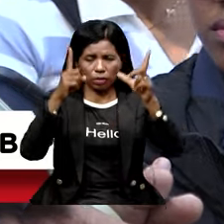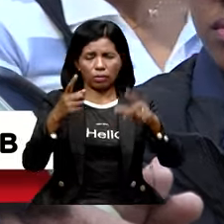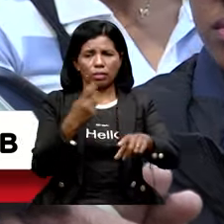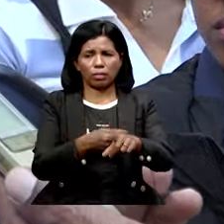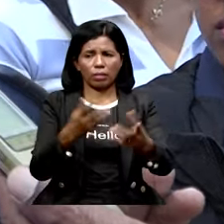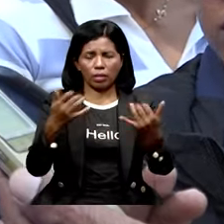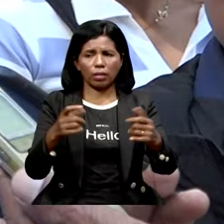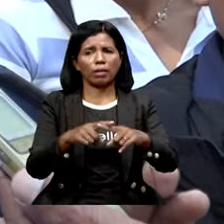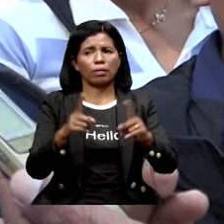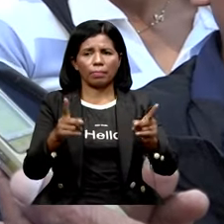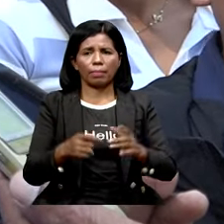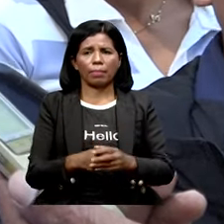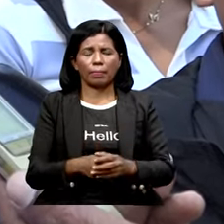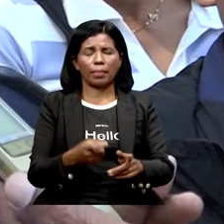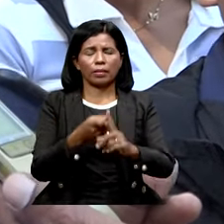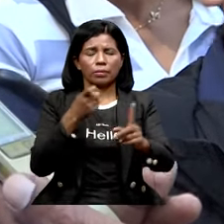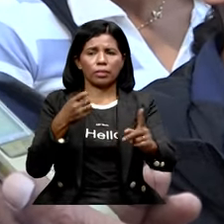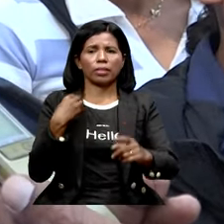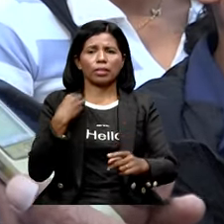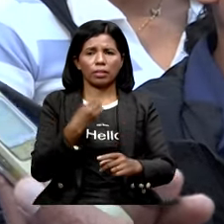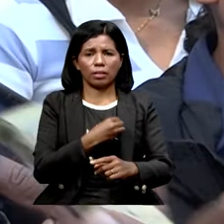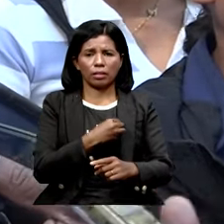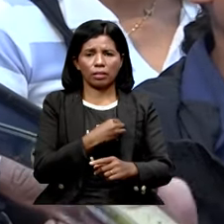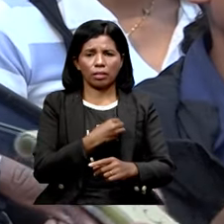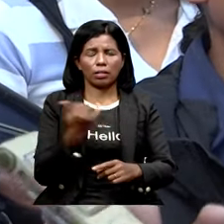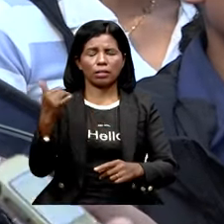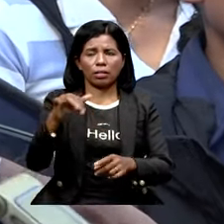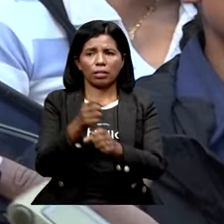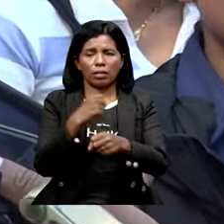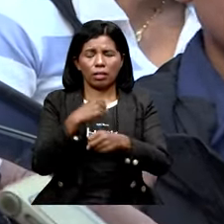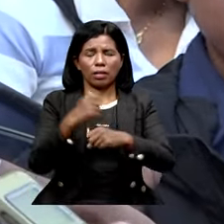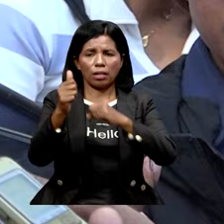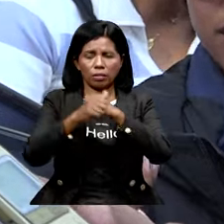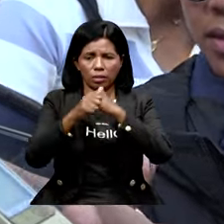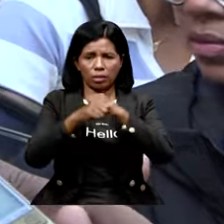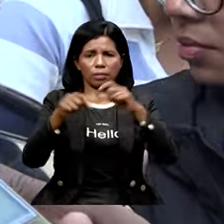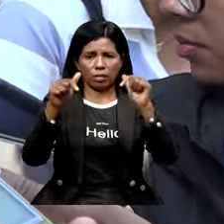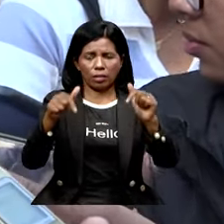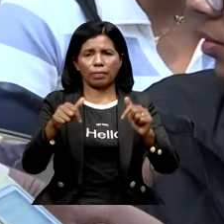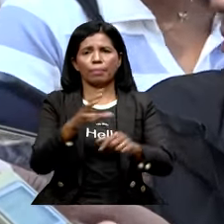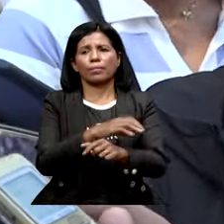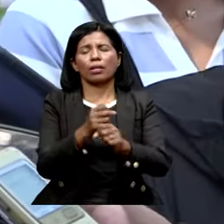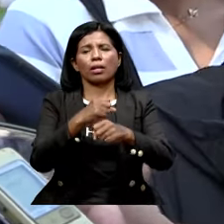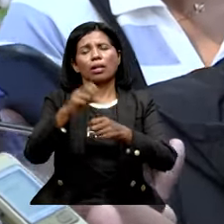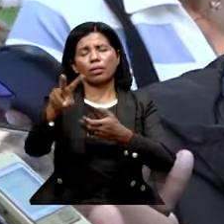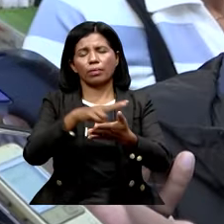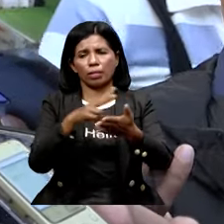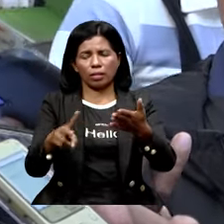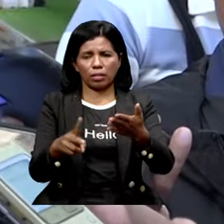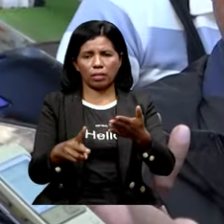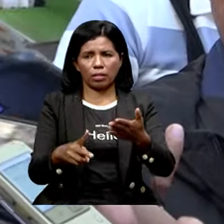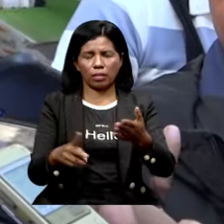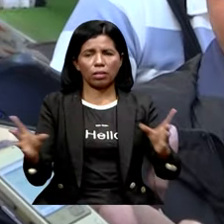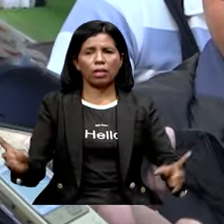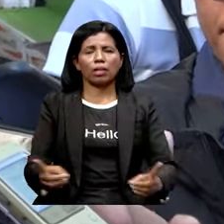Neve, Liusi, Tania, Sira, Neve, Halau, Assam, né? Rodi, Hal Violência, Boatruma, Neve, Rodi,